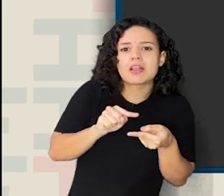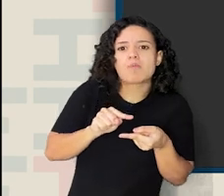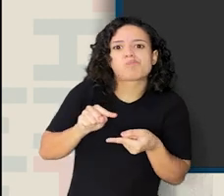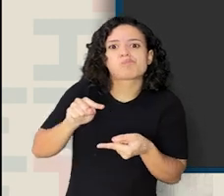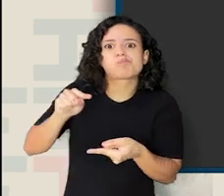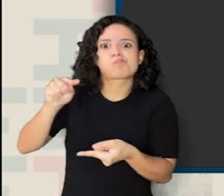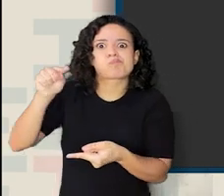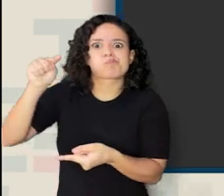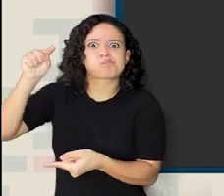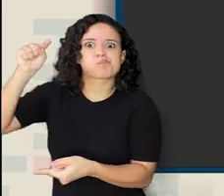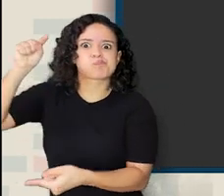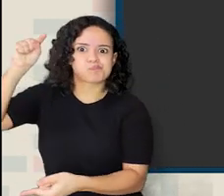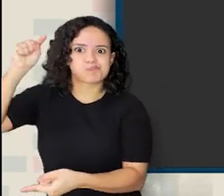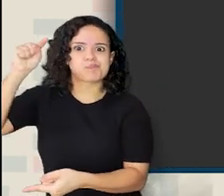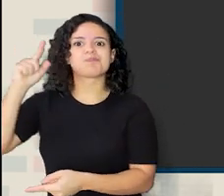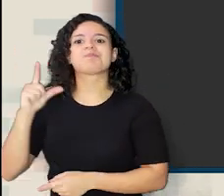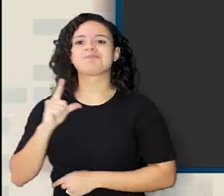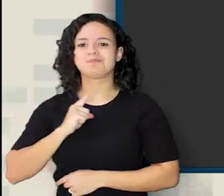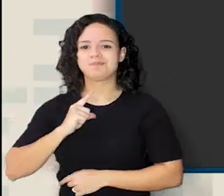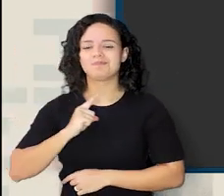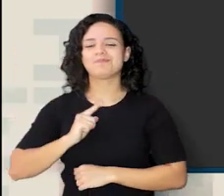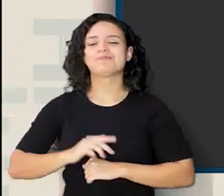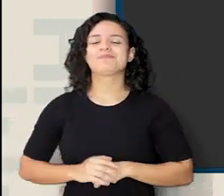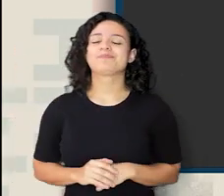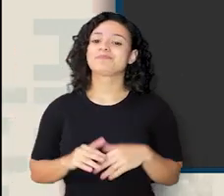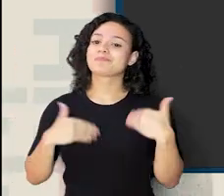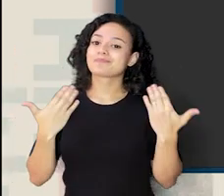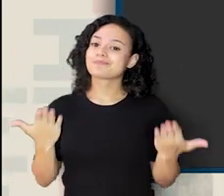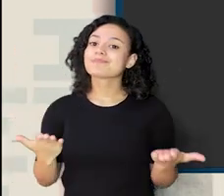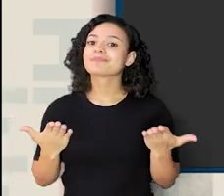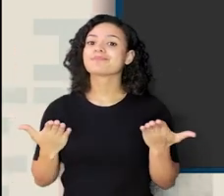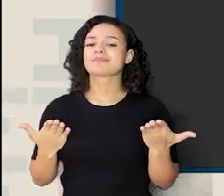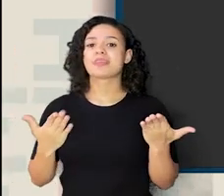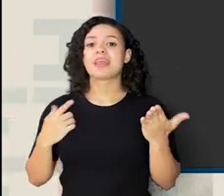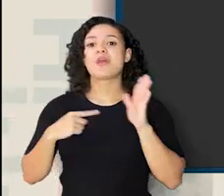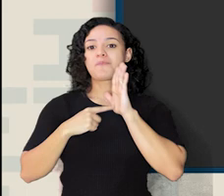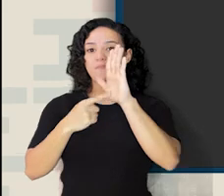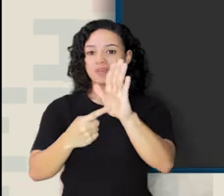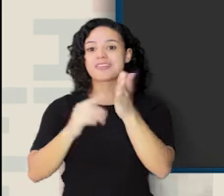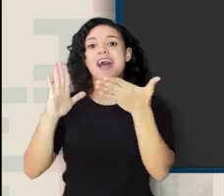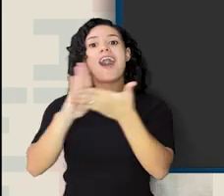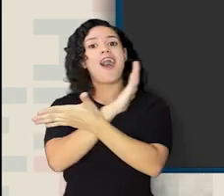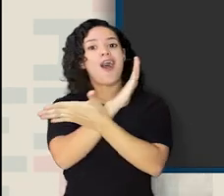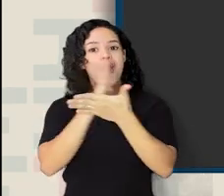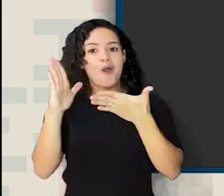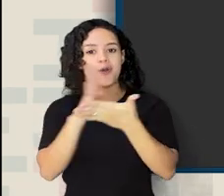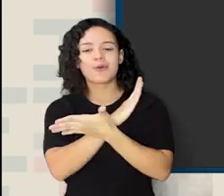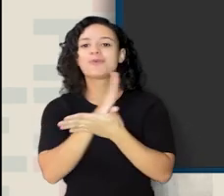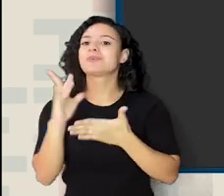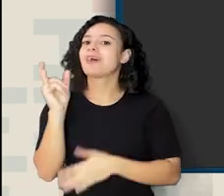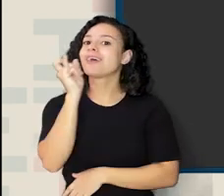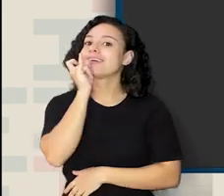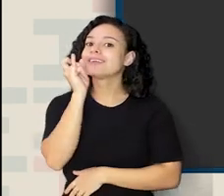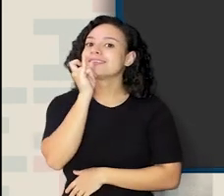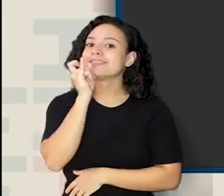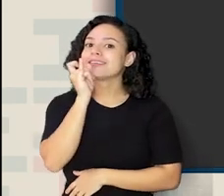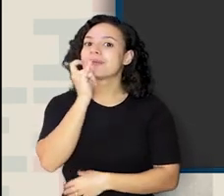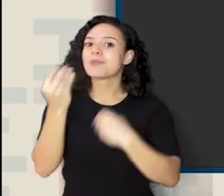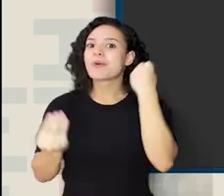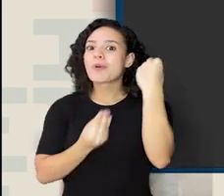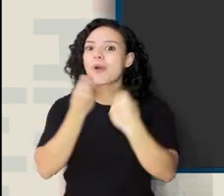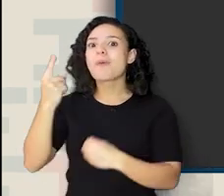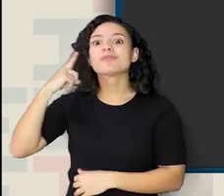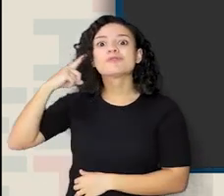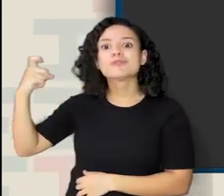pequenininha até a maior de todas. Então, eu trouxe para vocês algumas delas para